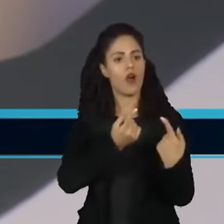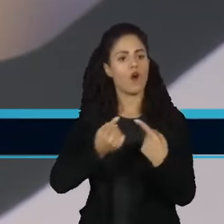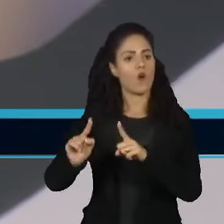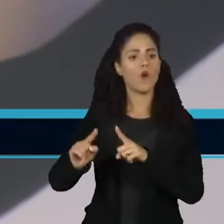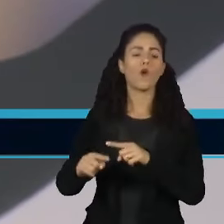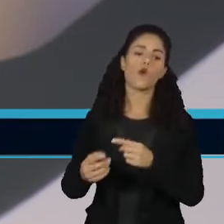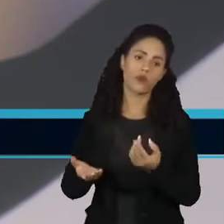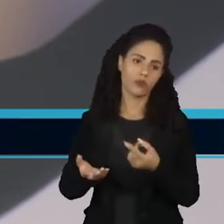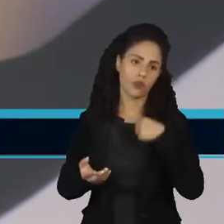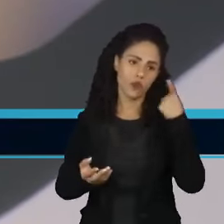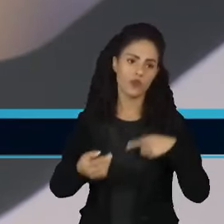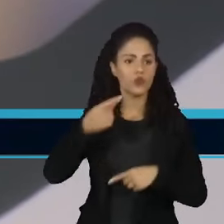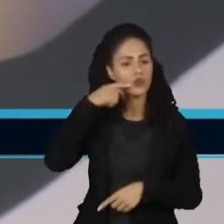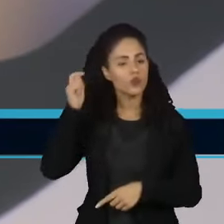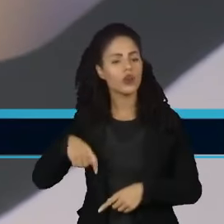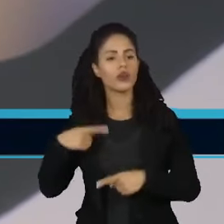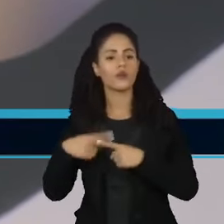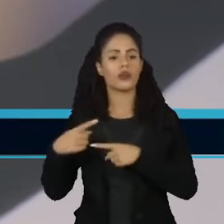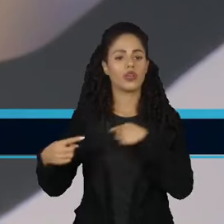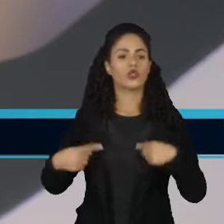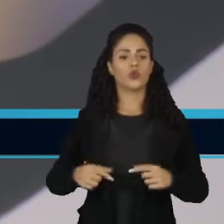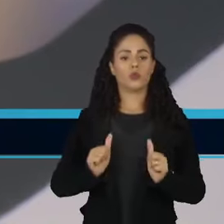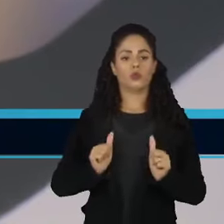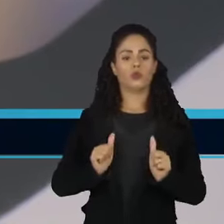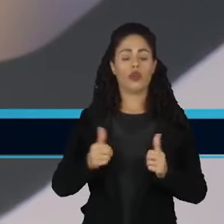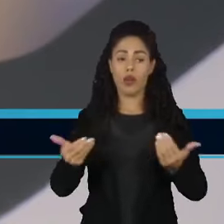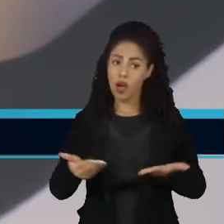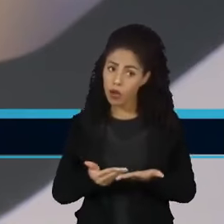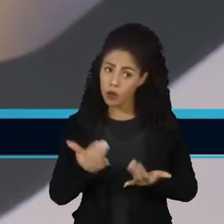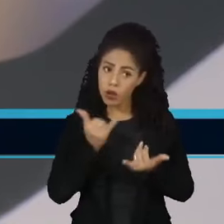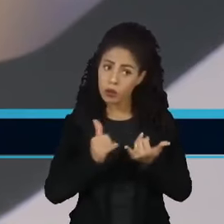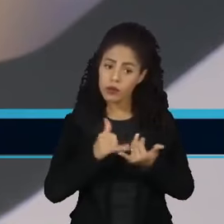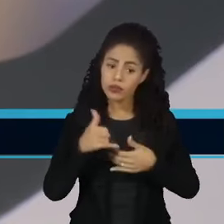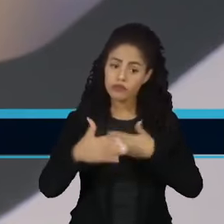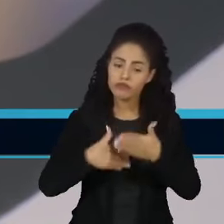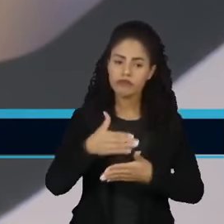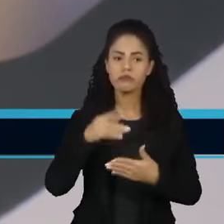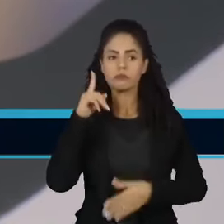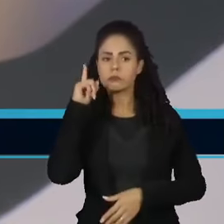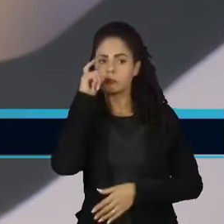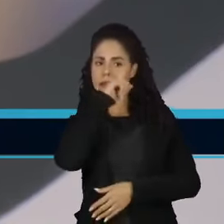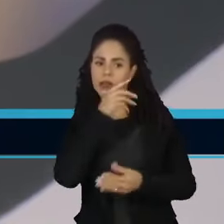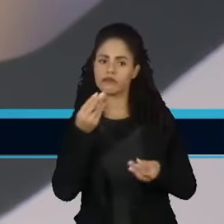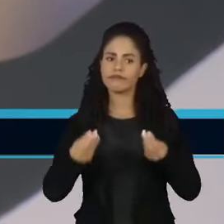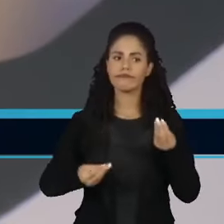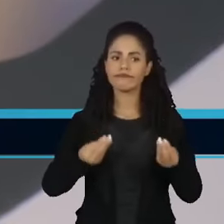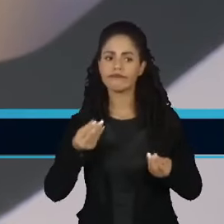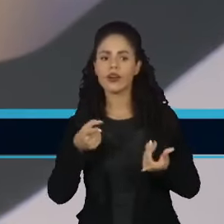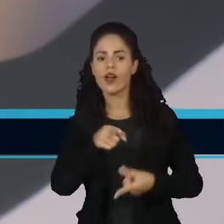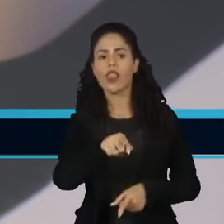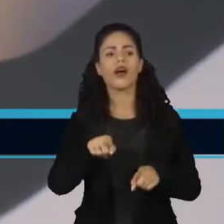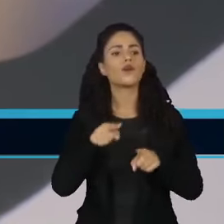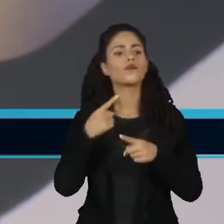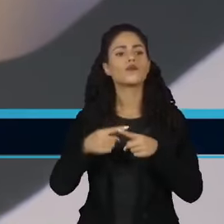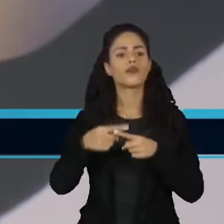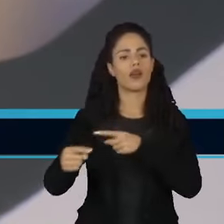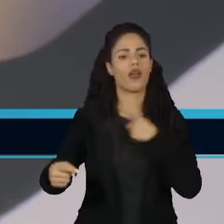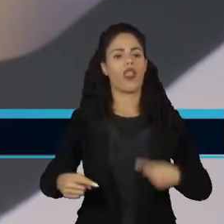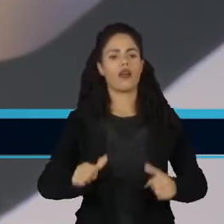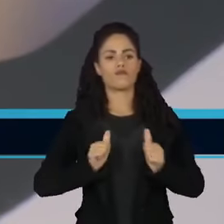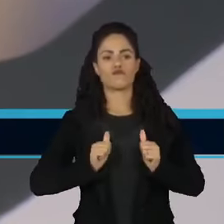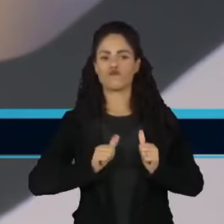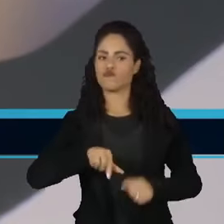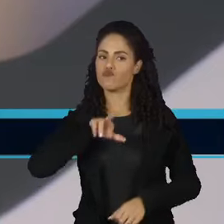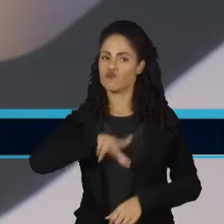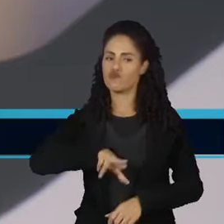né? Que até então a China se dizia neutra, de certa forma, mas cada vez mais fica difícil sustentar a narrativa de que a China é neutra na guerra contra